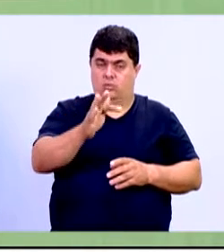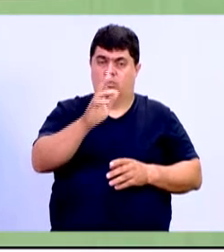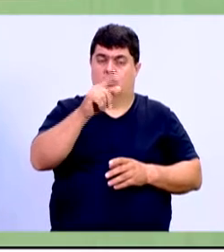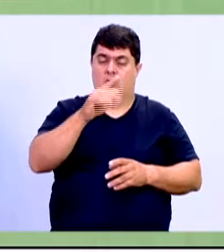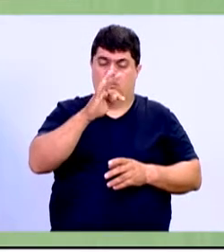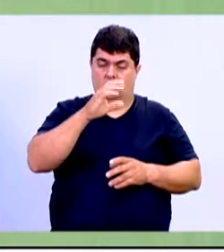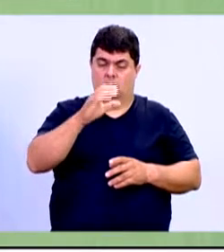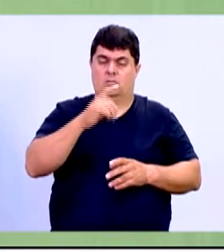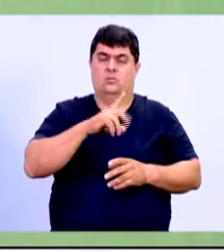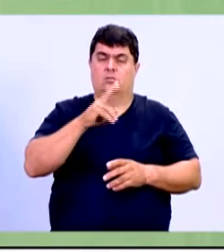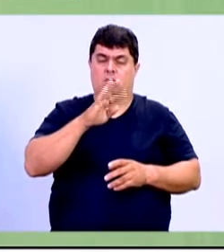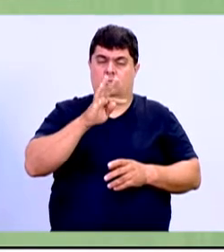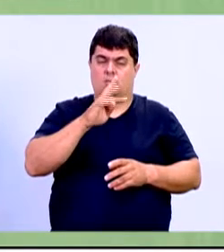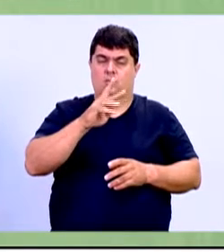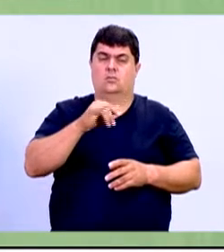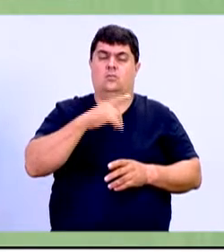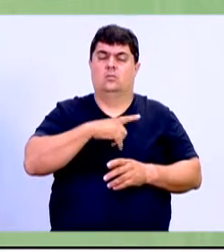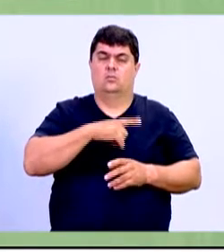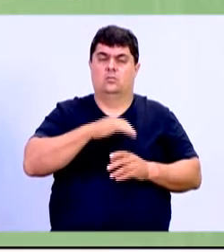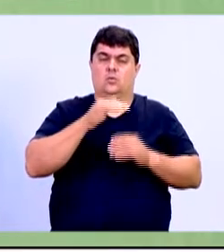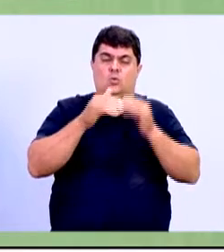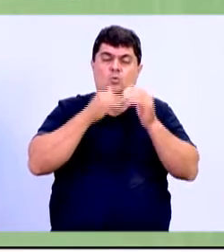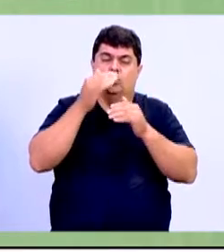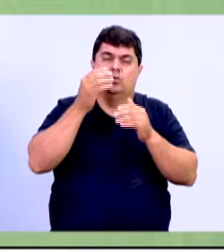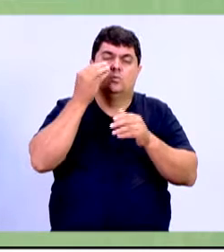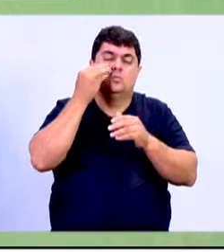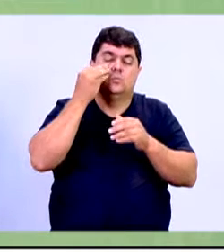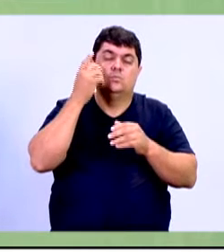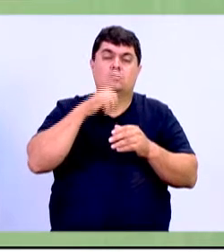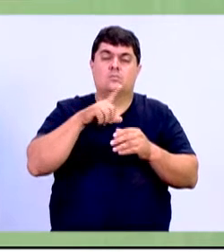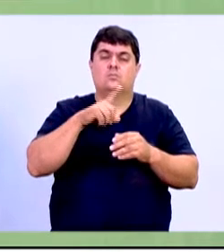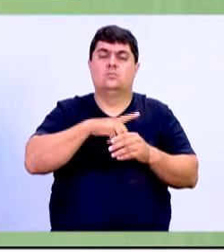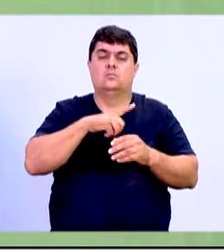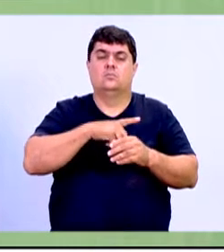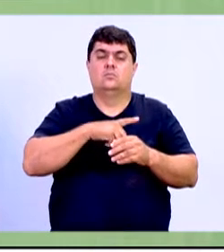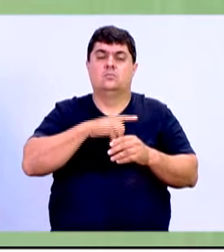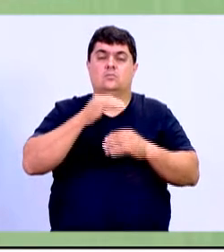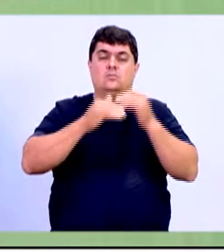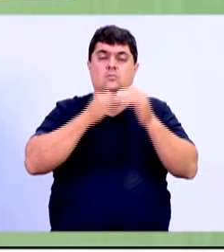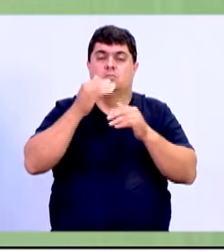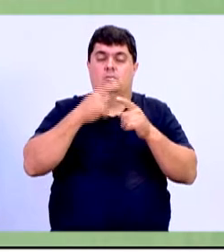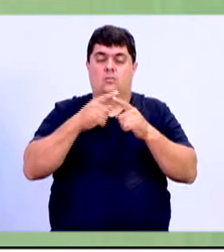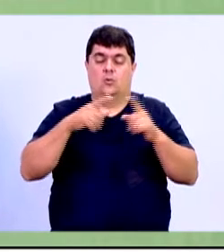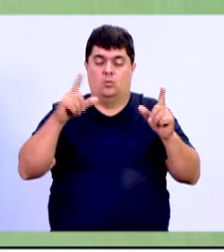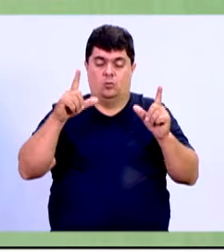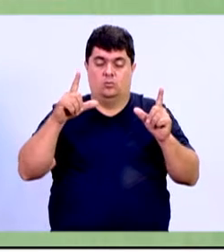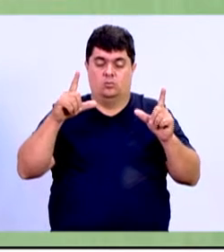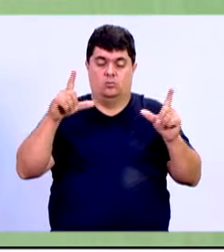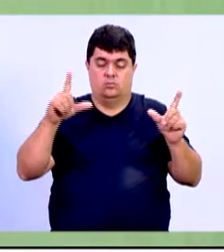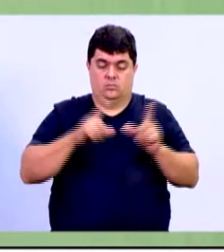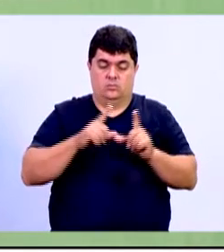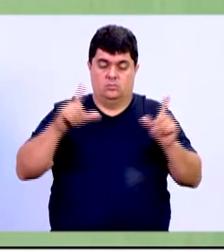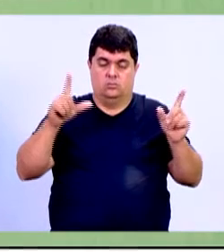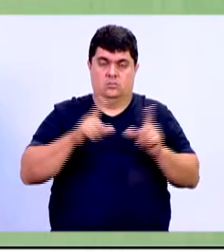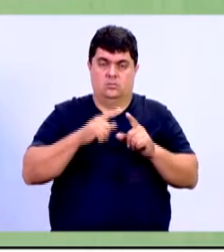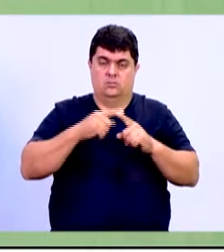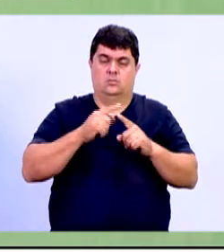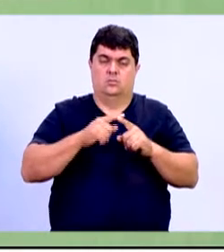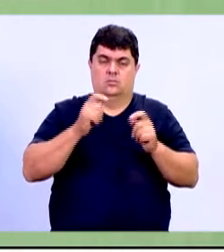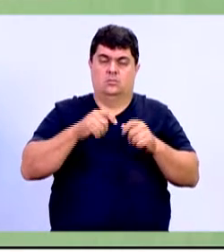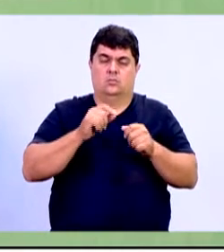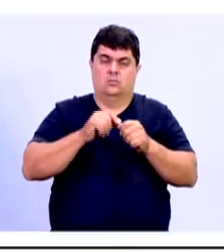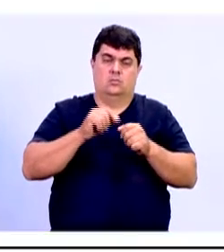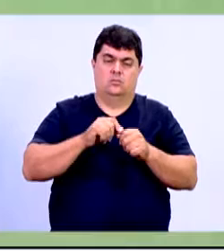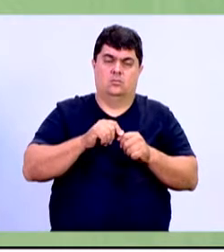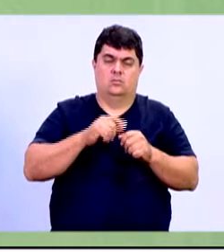Agora todas as aplicações do tribunal já estão sendo desenvolvidas de forma responsiva, para que possa funcionar para os